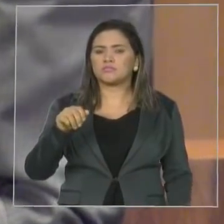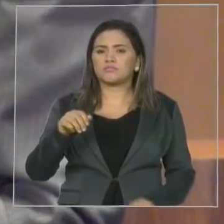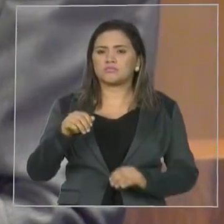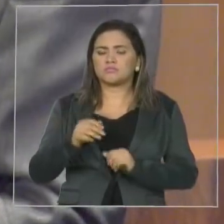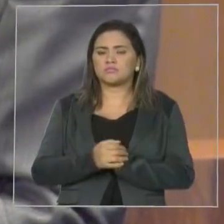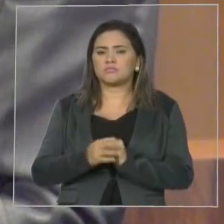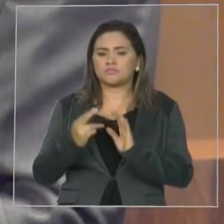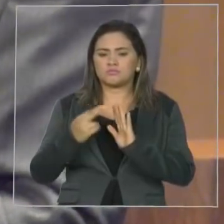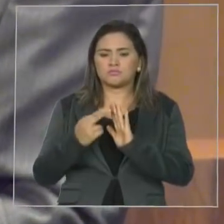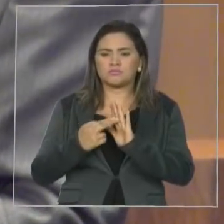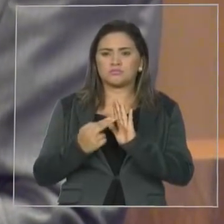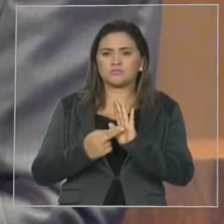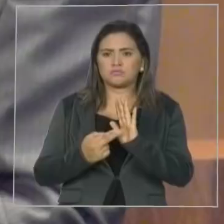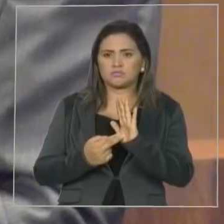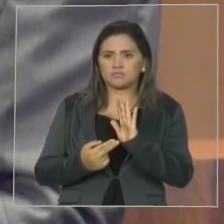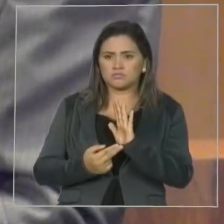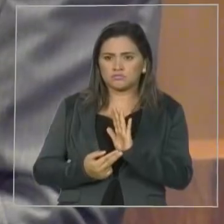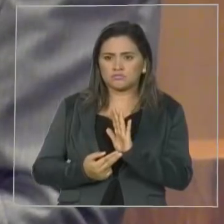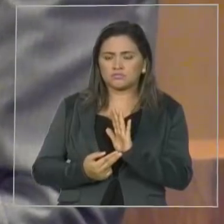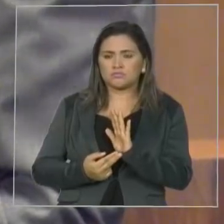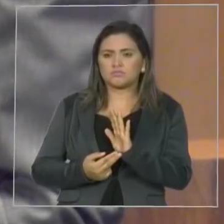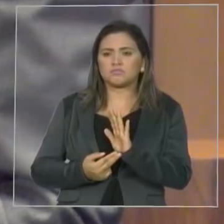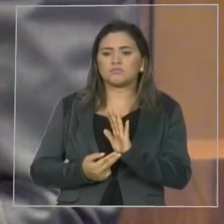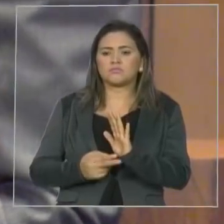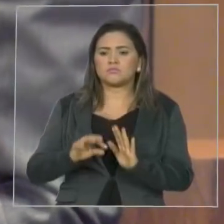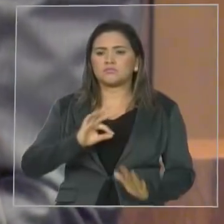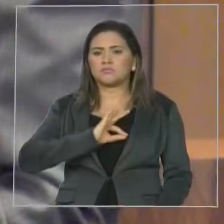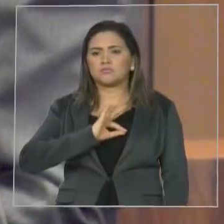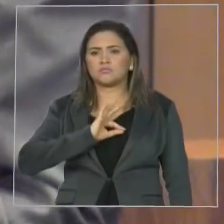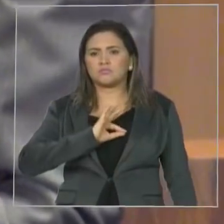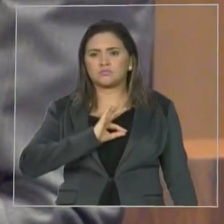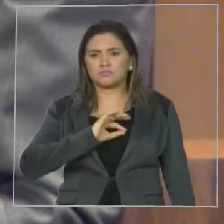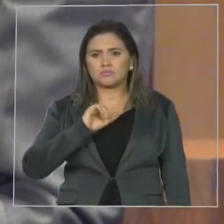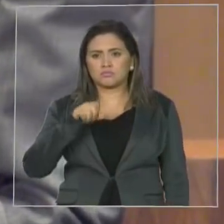E quem não quiser morrer, que se renda.